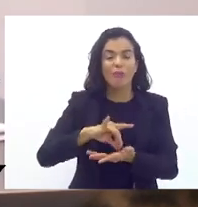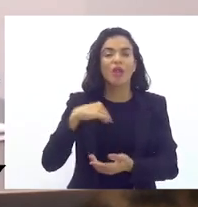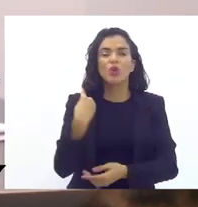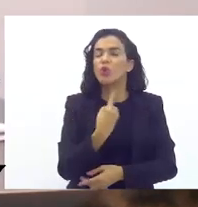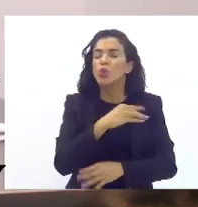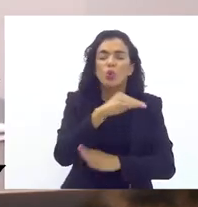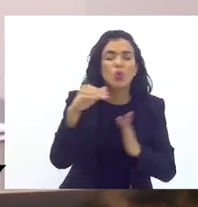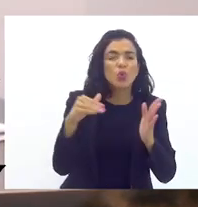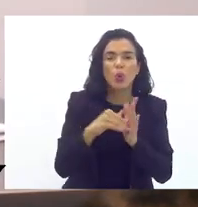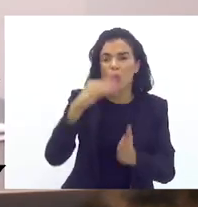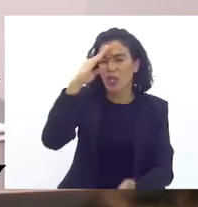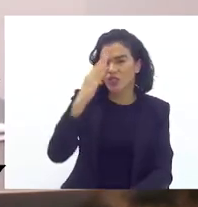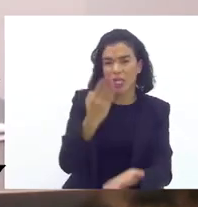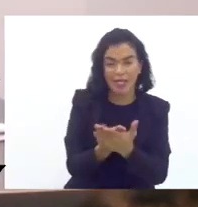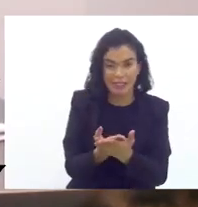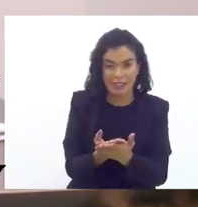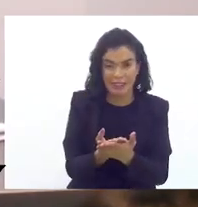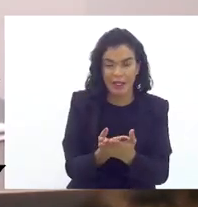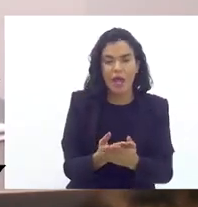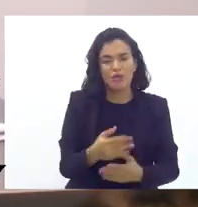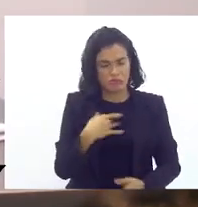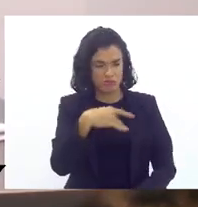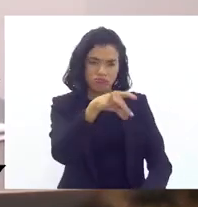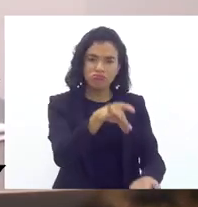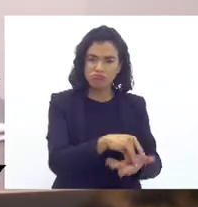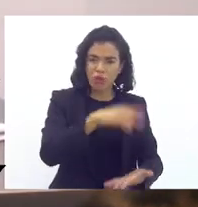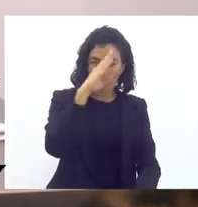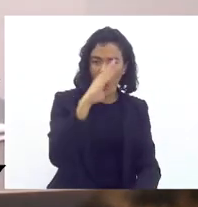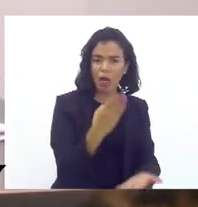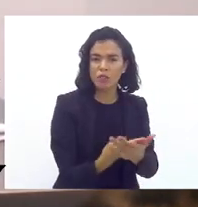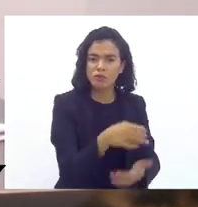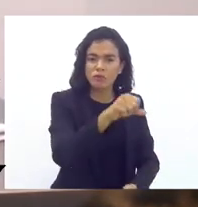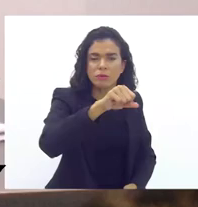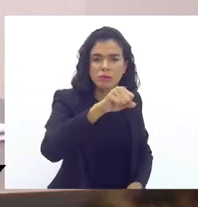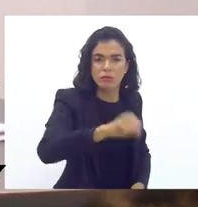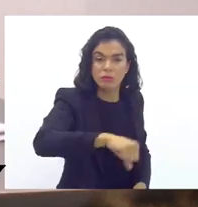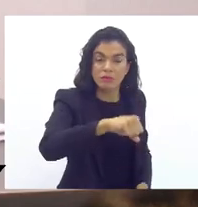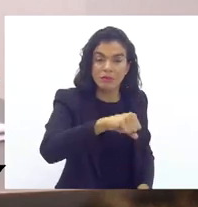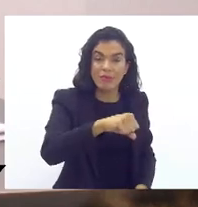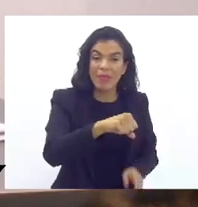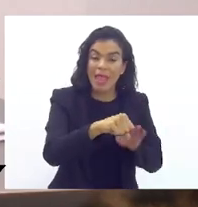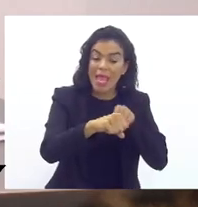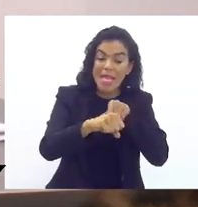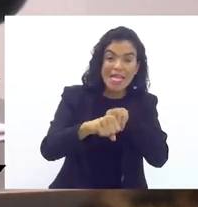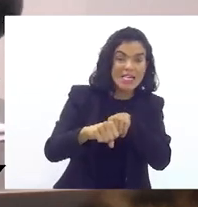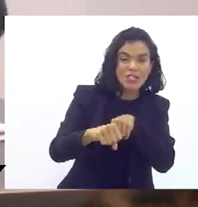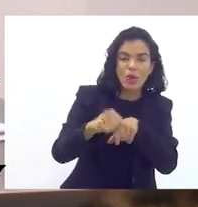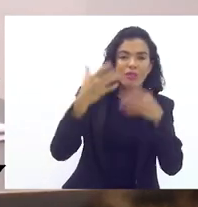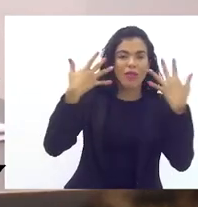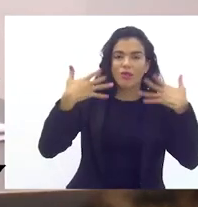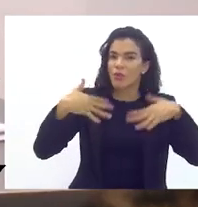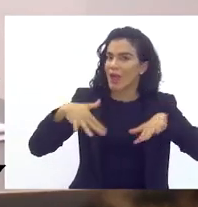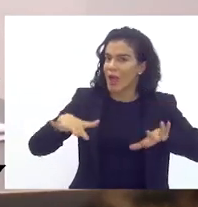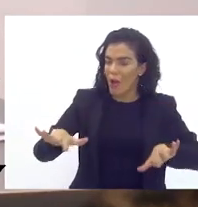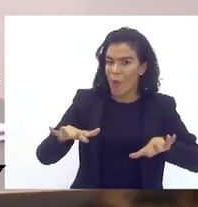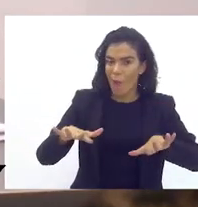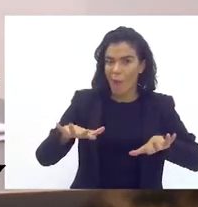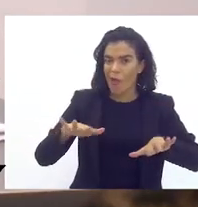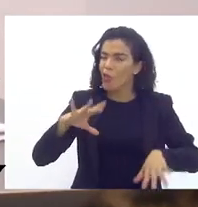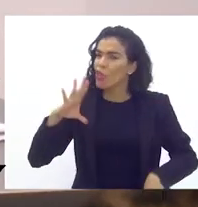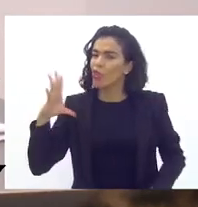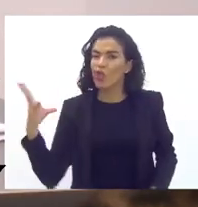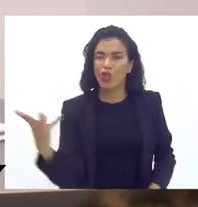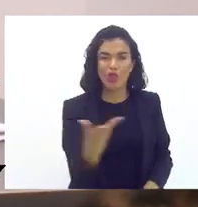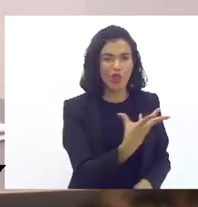as nossas crenças a gente tende a confirmar aquilo que a gente acredita e isso é um fenômeno natural acontece em todo ser humano